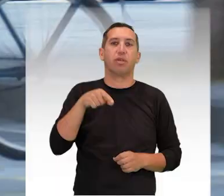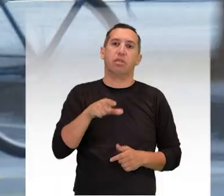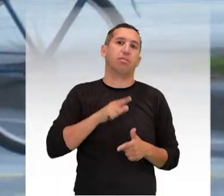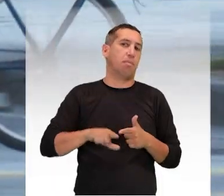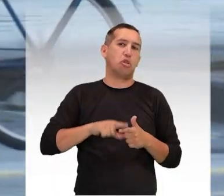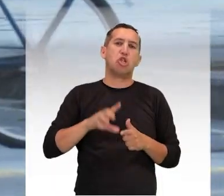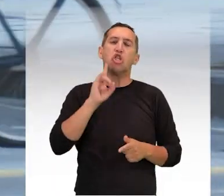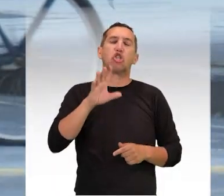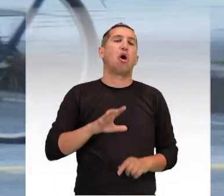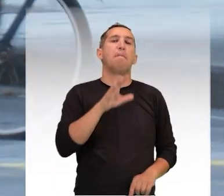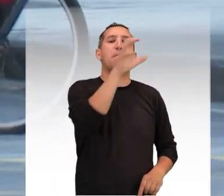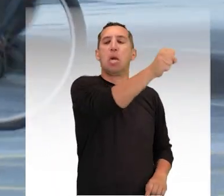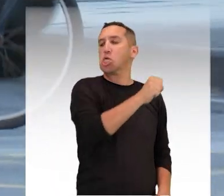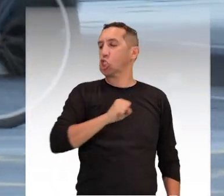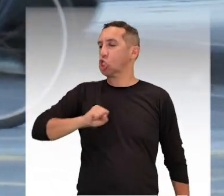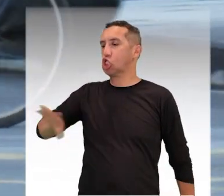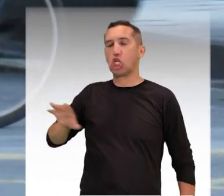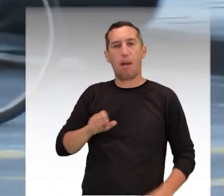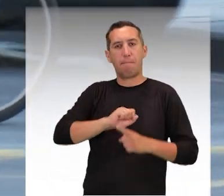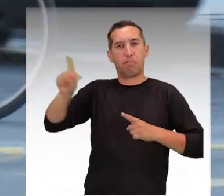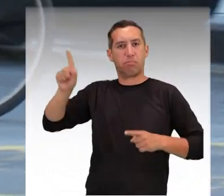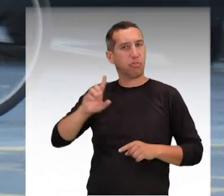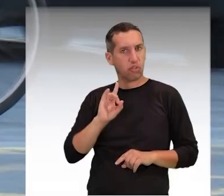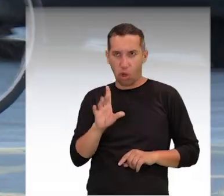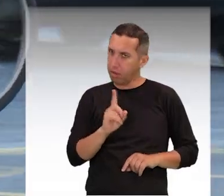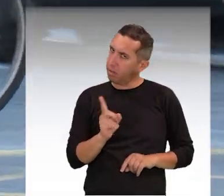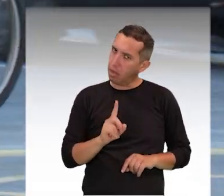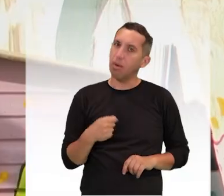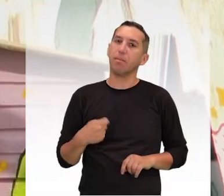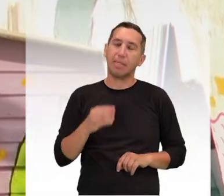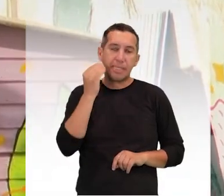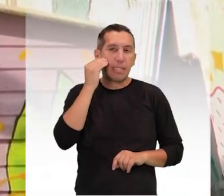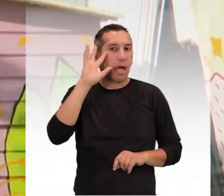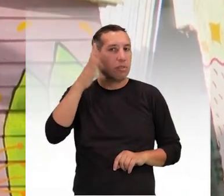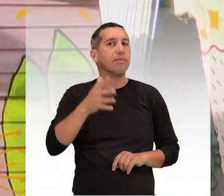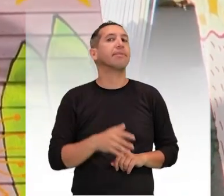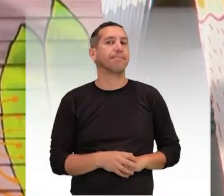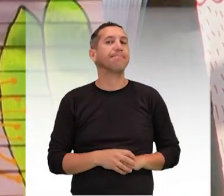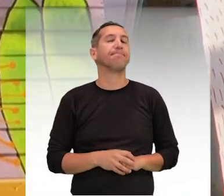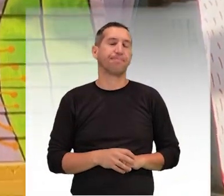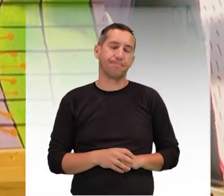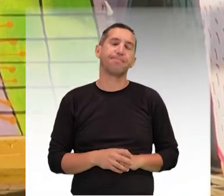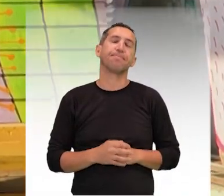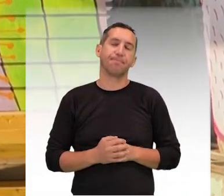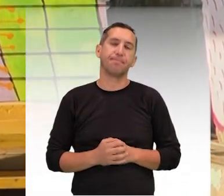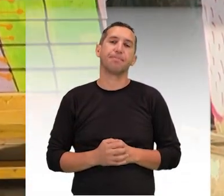para o caso. Não adianta simplesmente remover aquelas famílias, é necessário buscar esse tipo de solução.